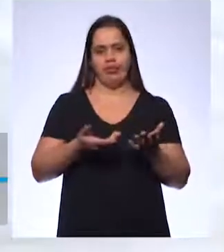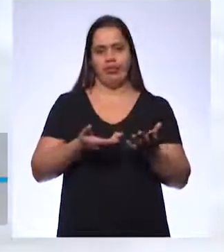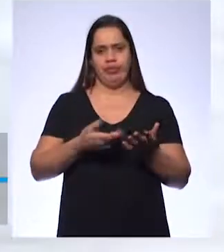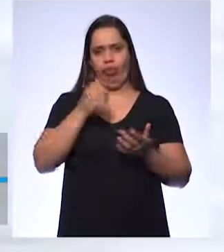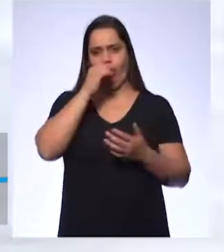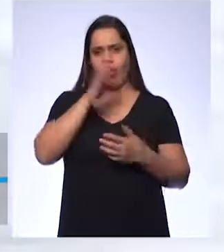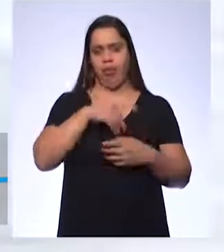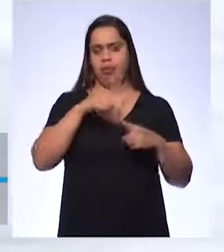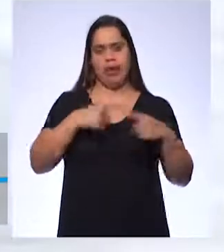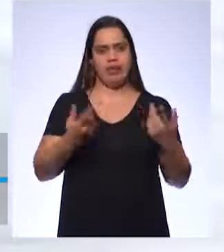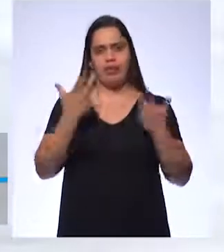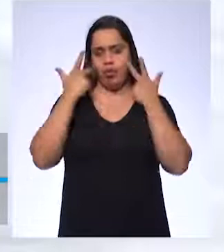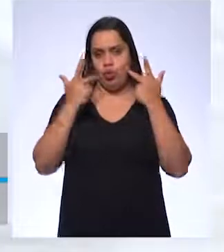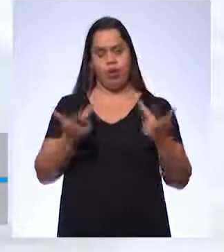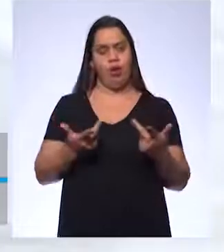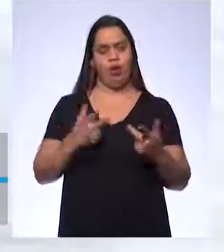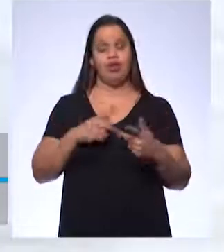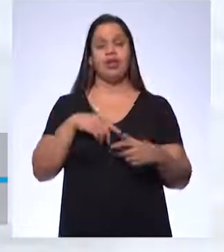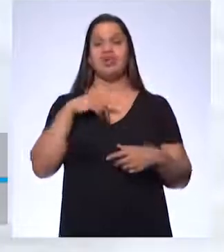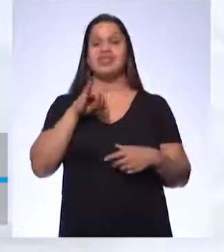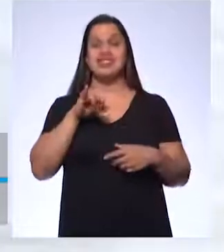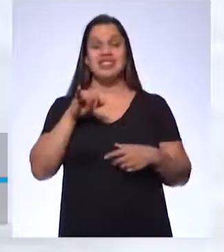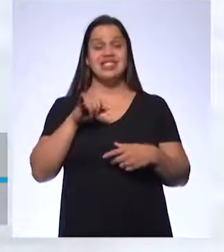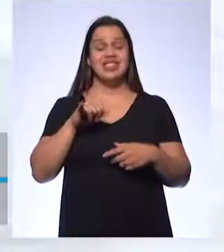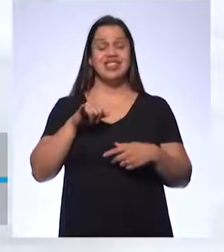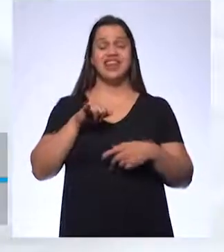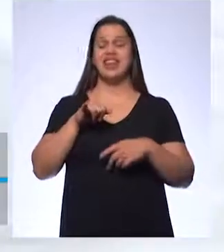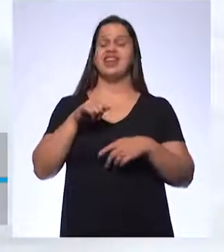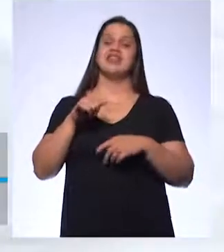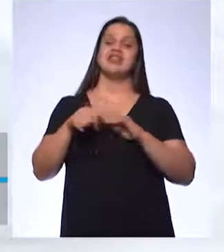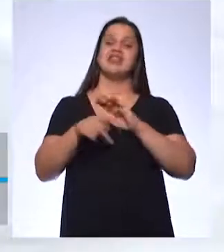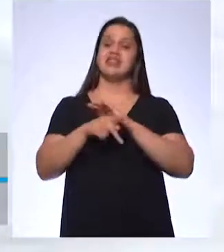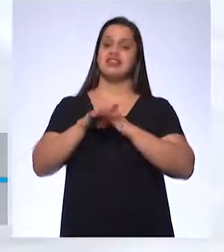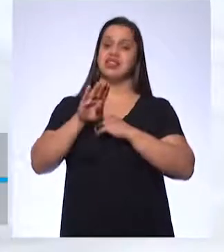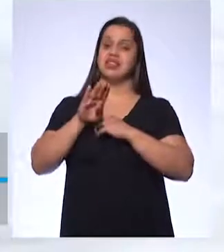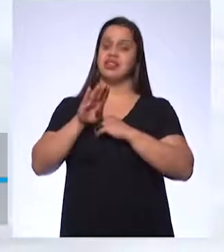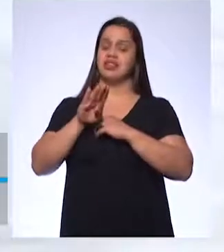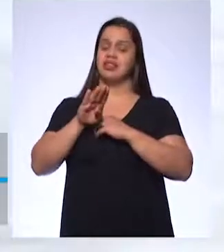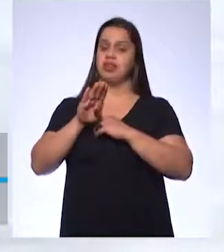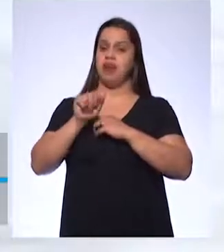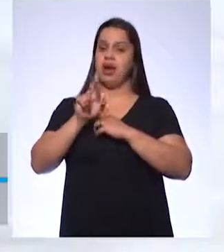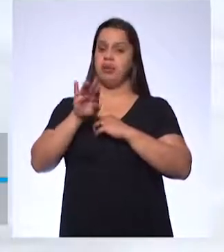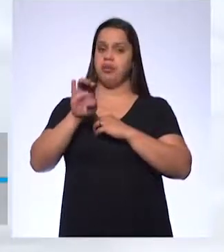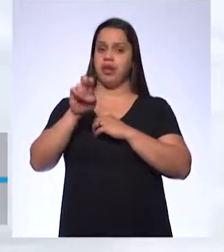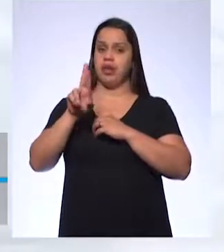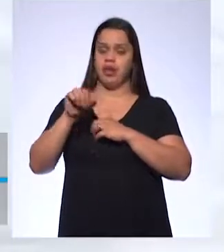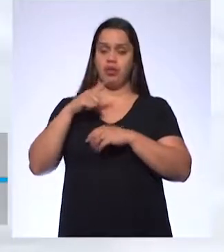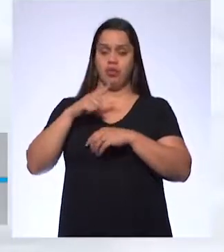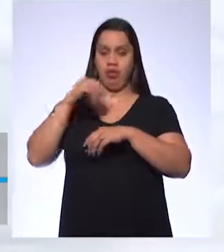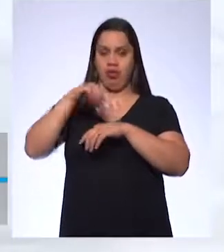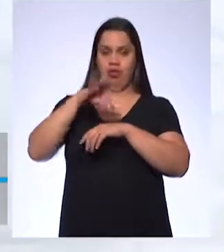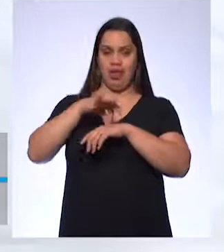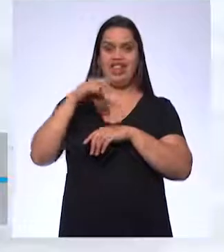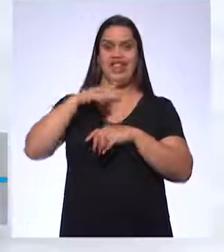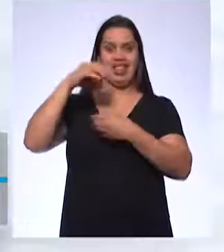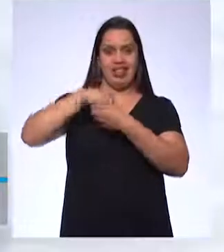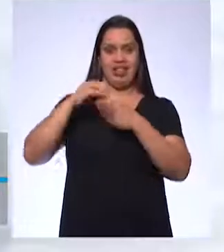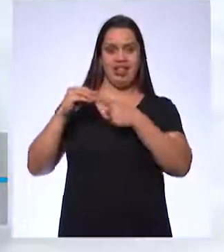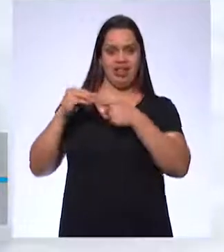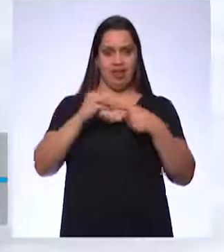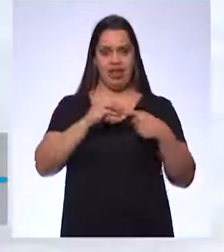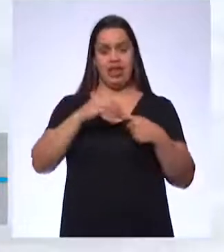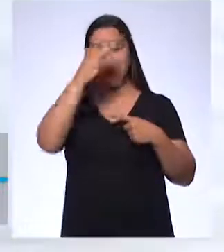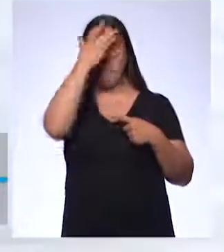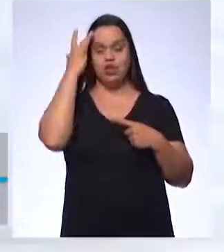o protozoário, o que vai acontecer? Esse protozoário vai sair nas fezes. E aí, quando a pessoa se coça, ela acaba